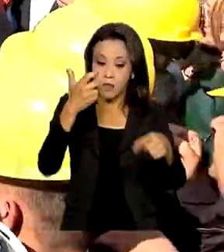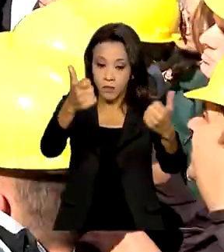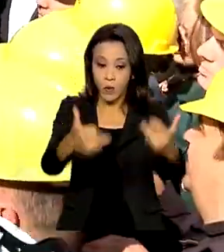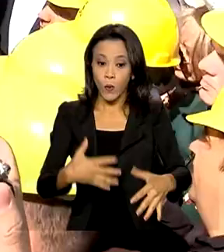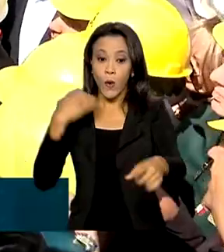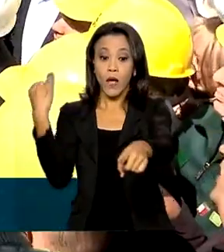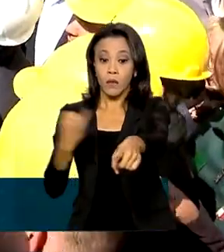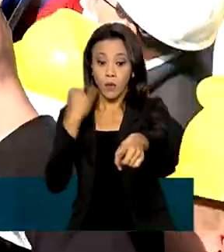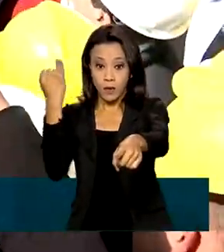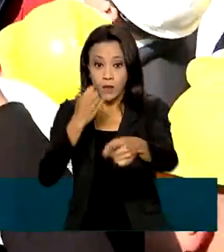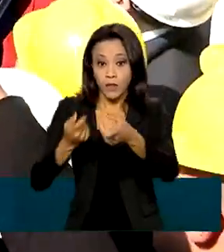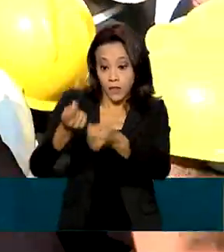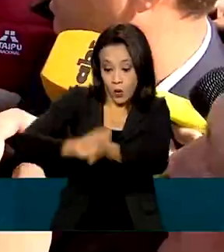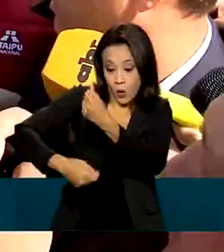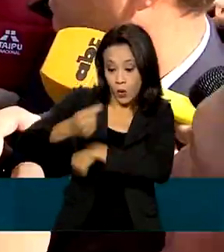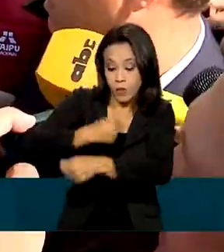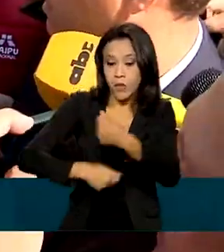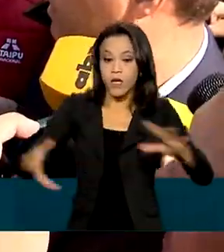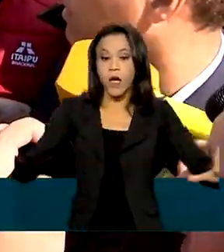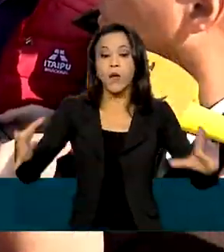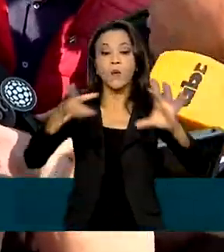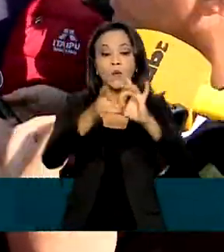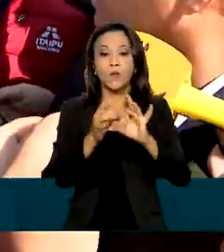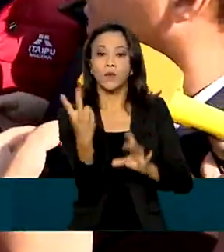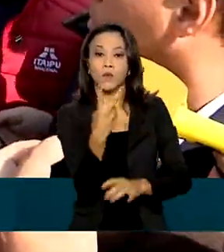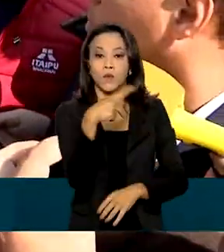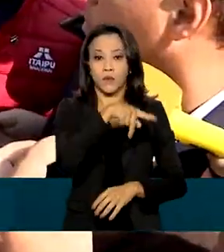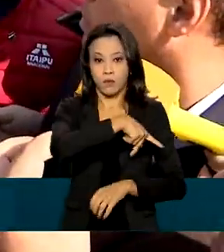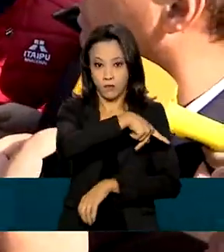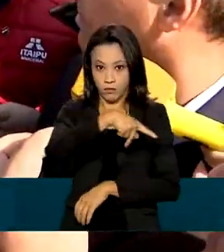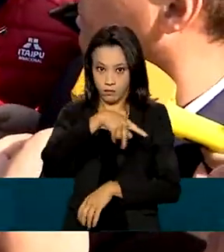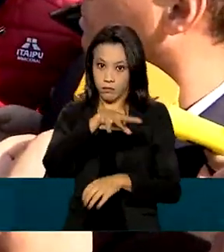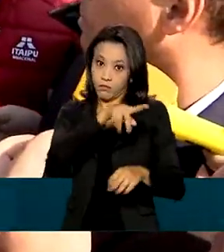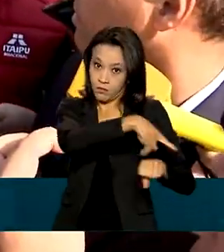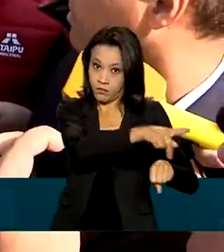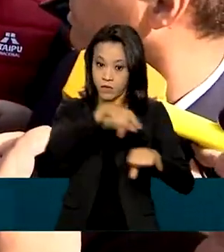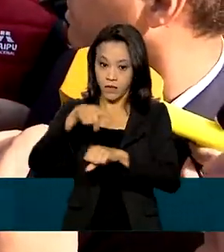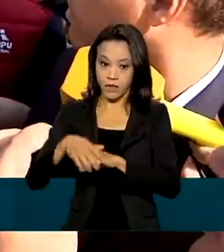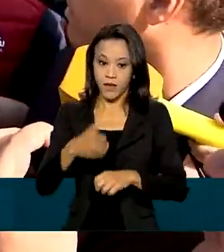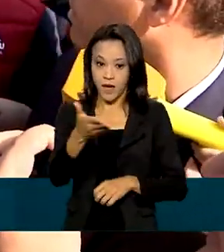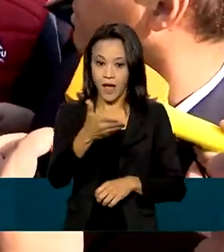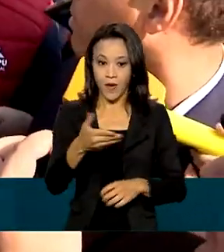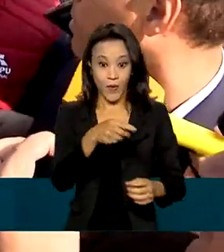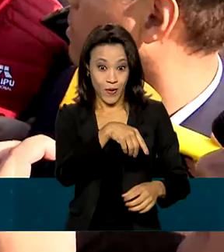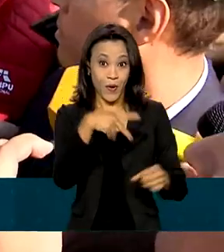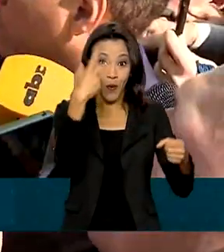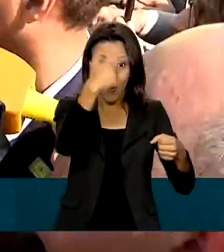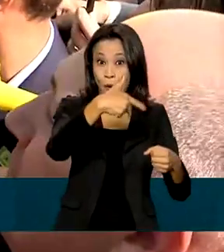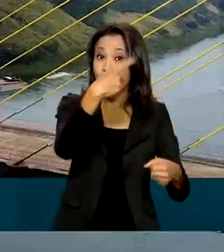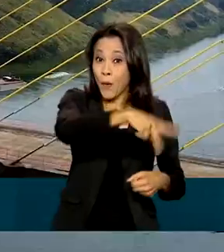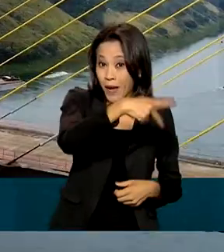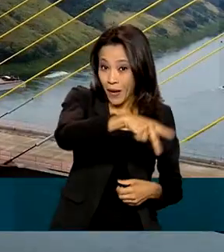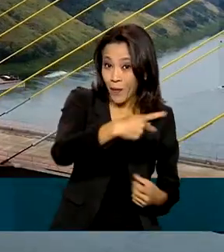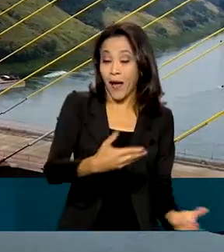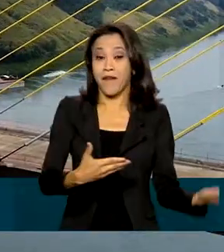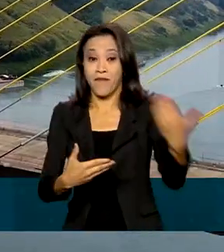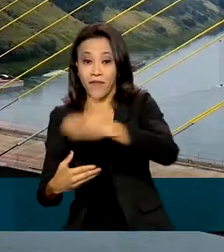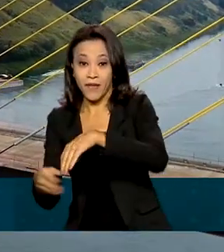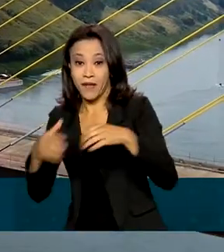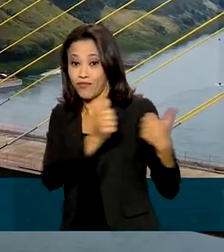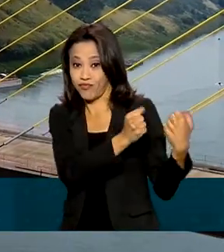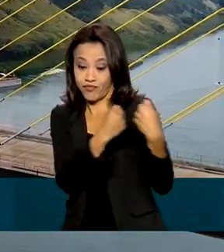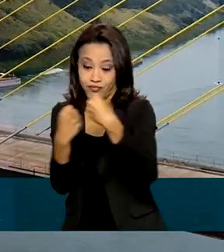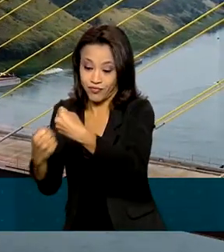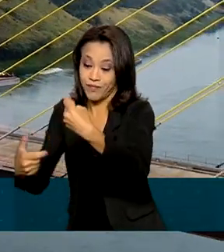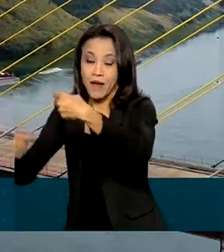EA união entre os dois países até há pouco tempo e se via abastecer carro que no Paraguai agora vou falar vai ver vai ser carro do Brasil a obra